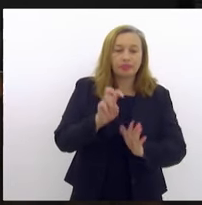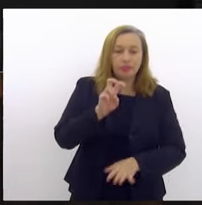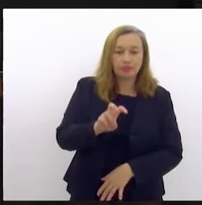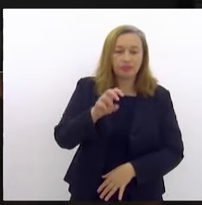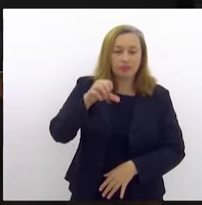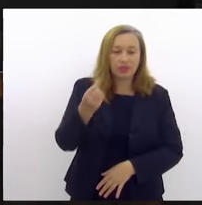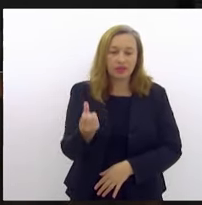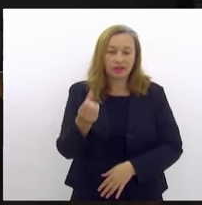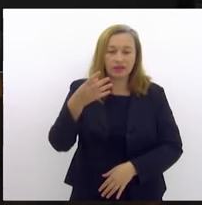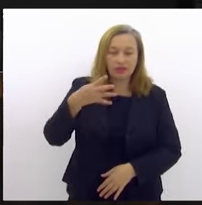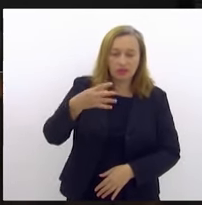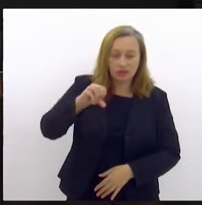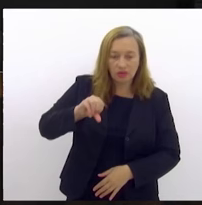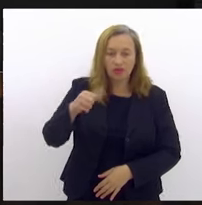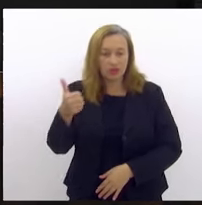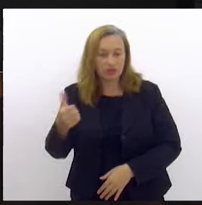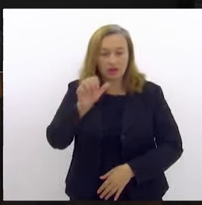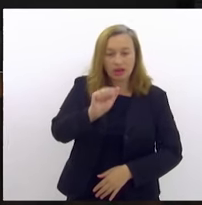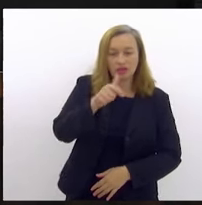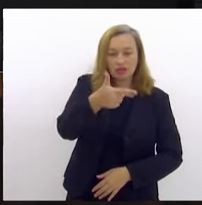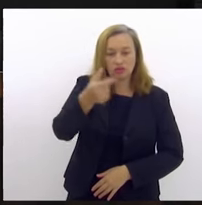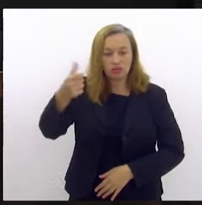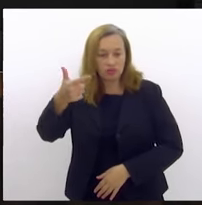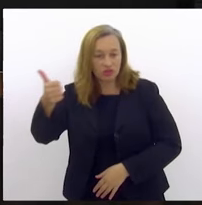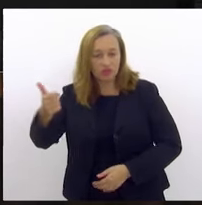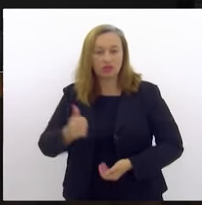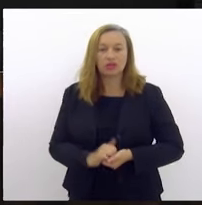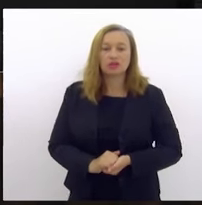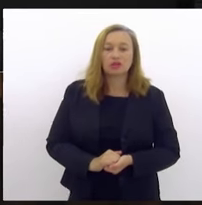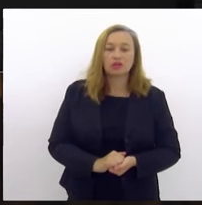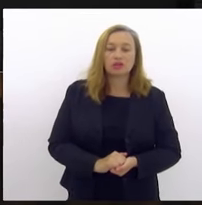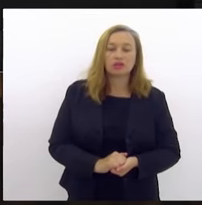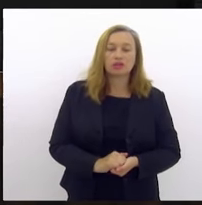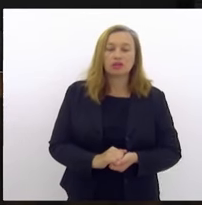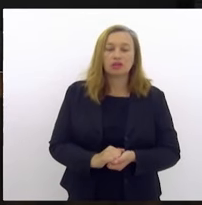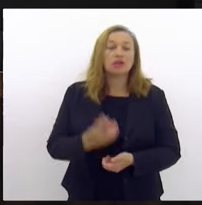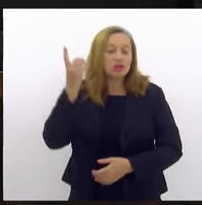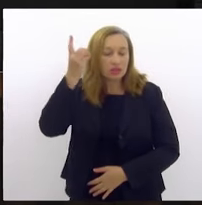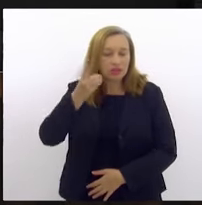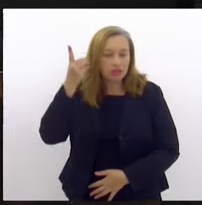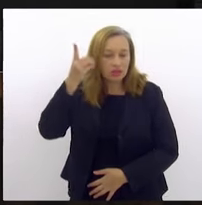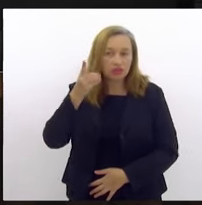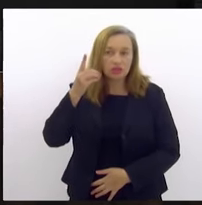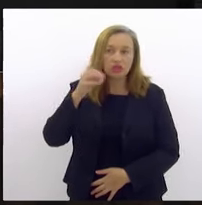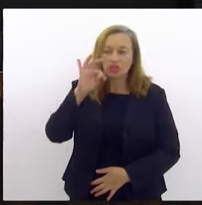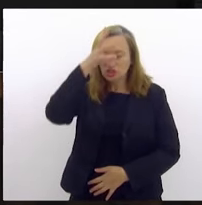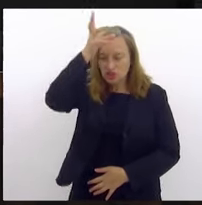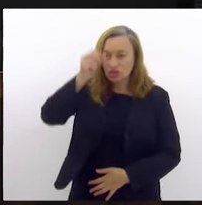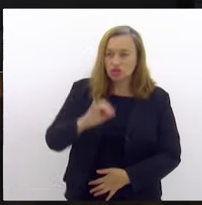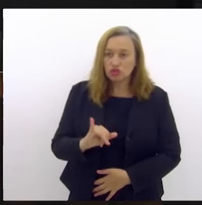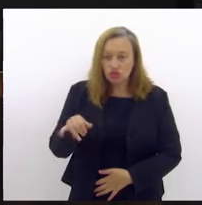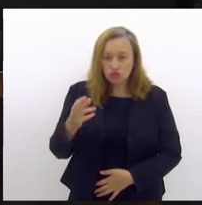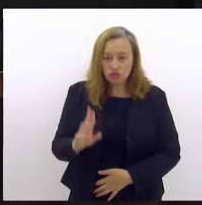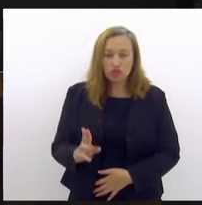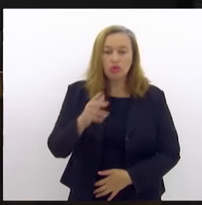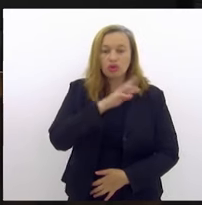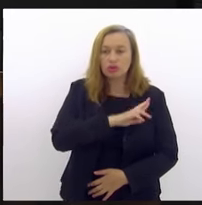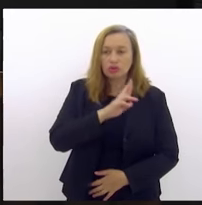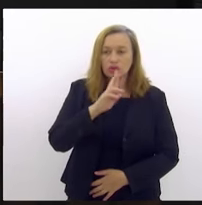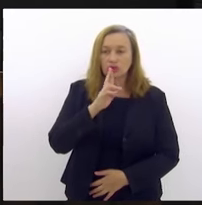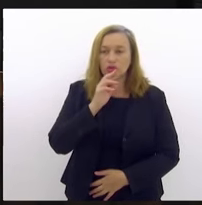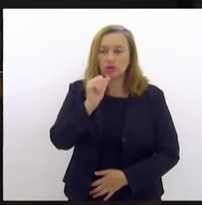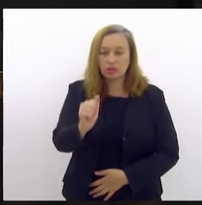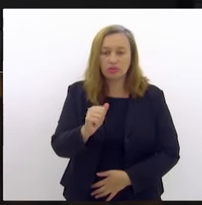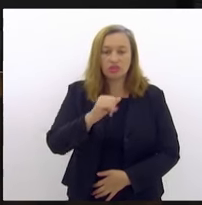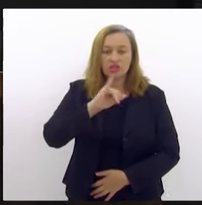número 5.691-A de 2022, de autoria dos deputados Tiaju, Rodrigo Amorim, Anata Souza, Jari